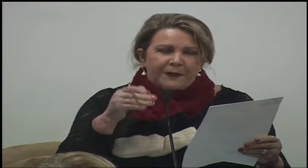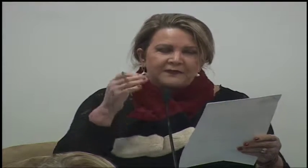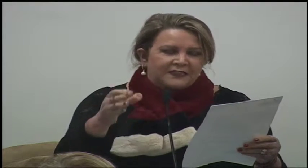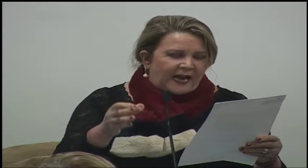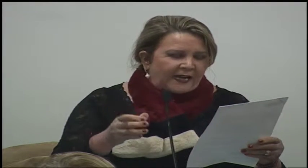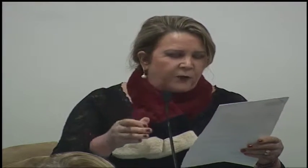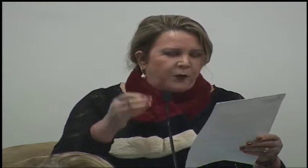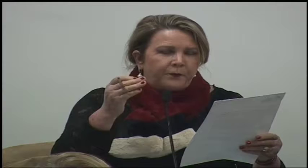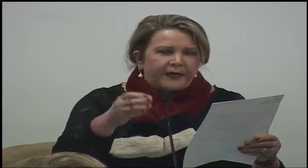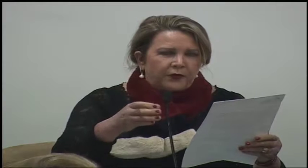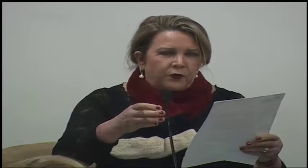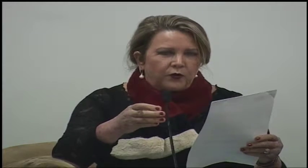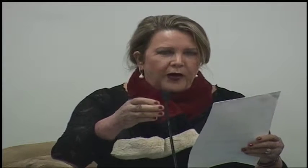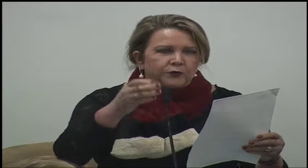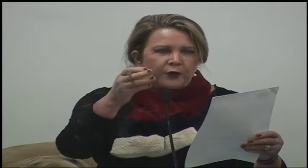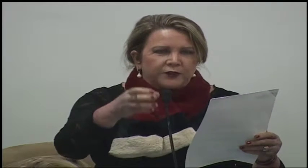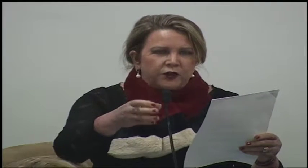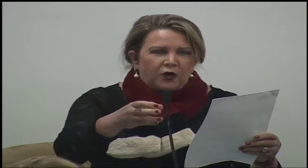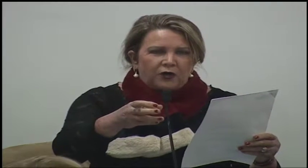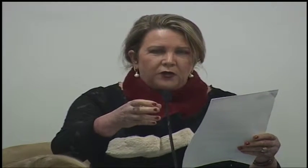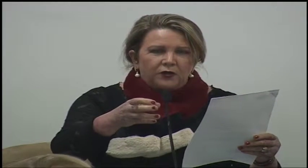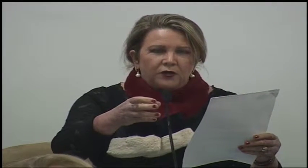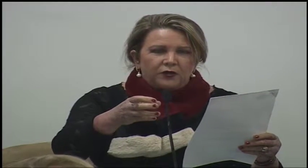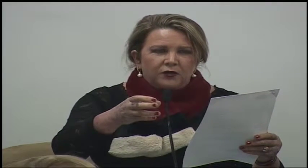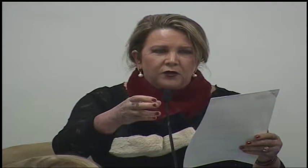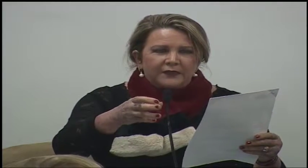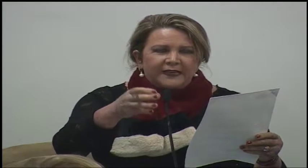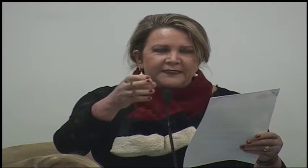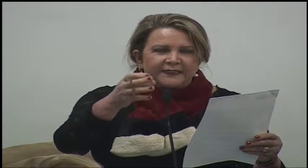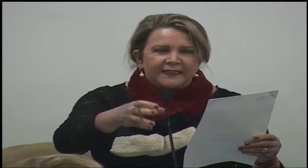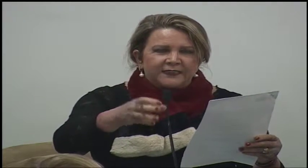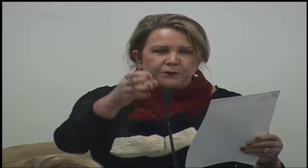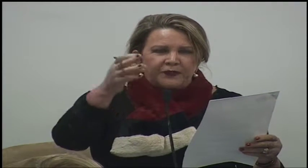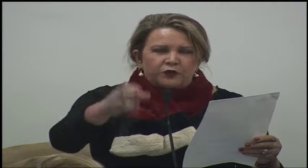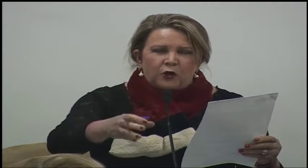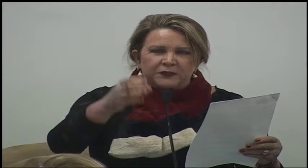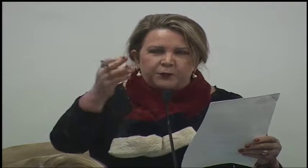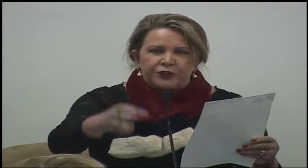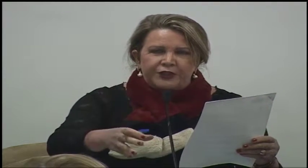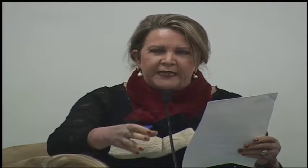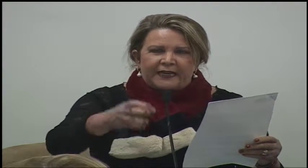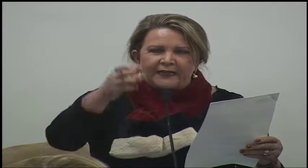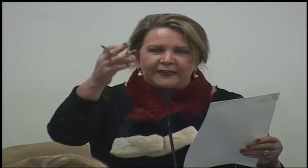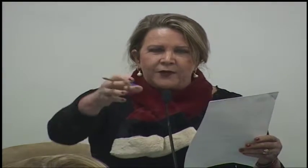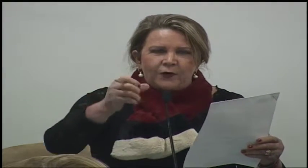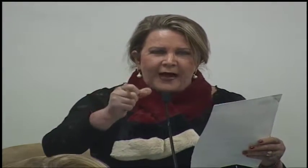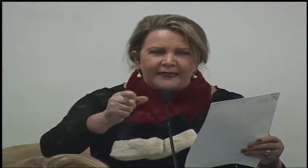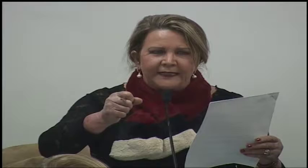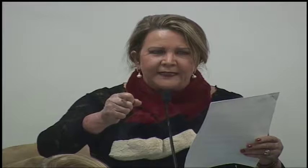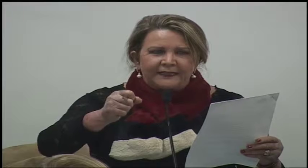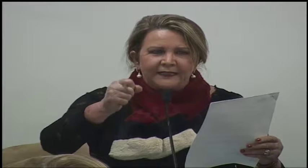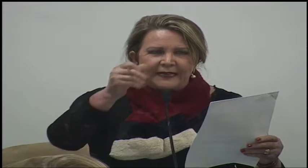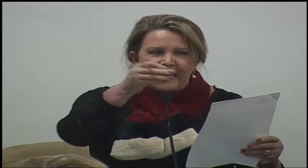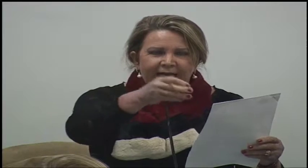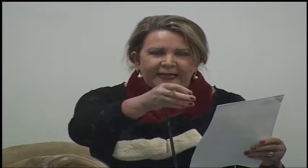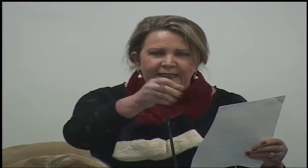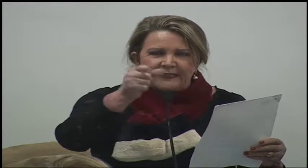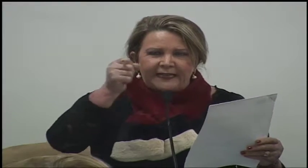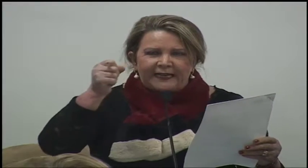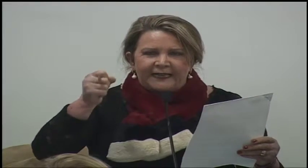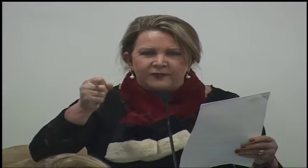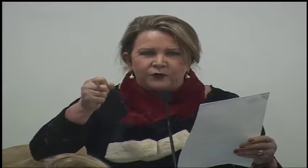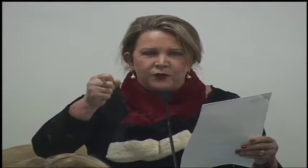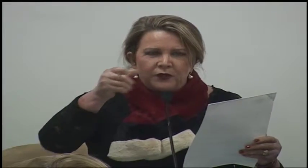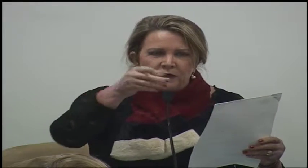quero pensar que o bombeiro autorizou 300 pessoas por dia lá no ARI, lá